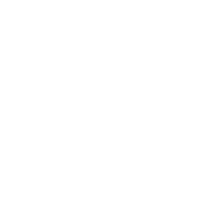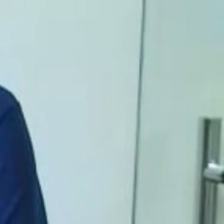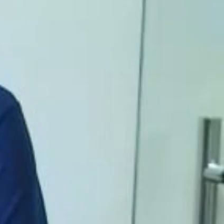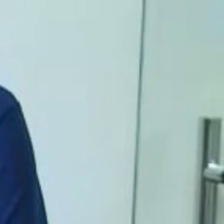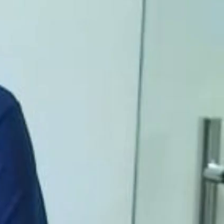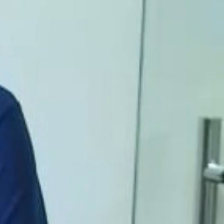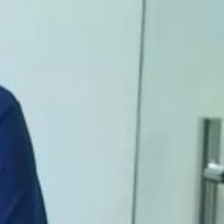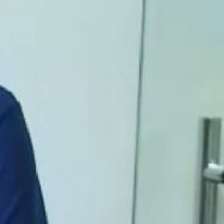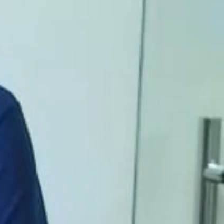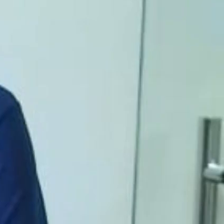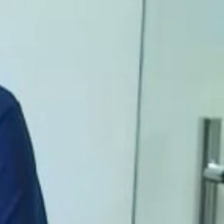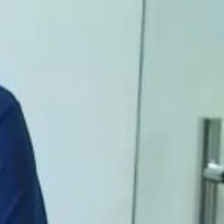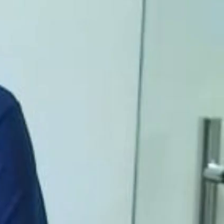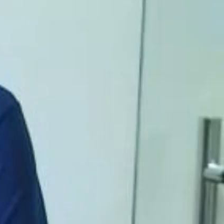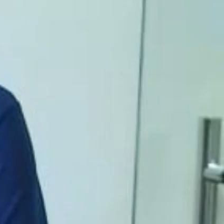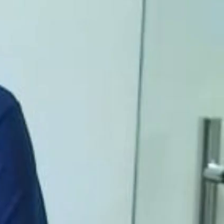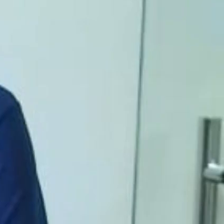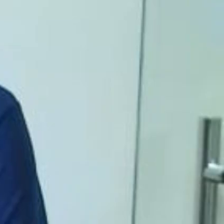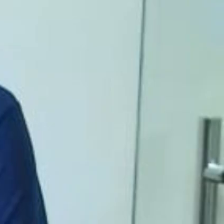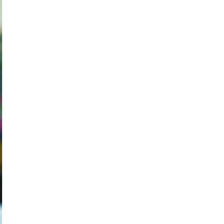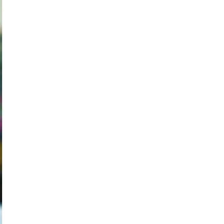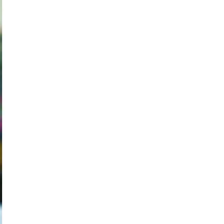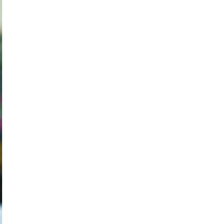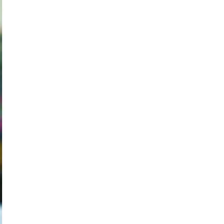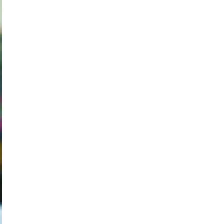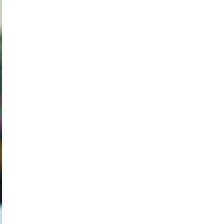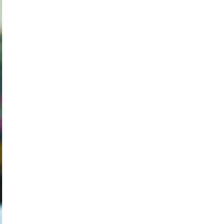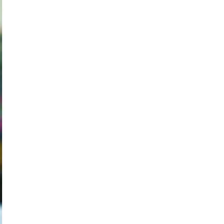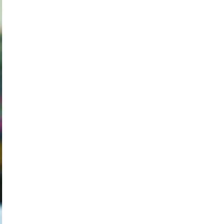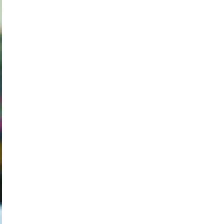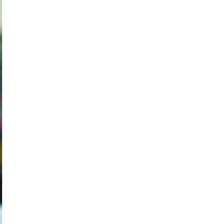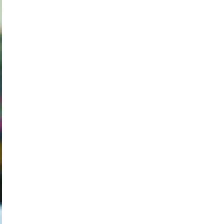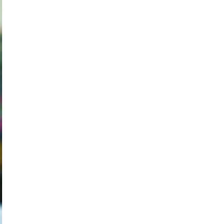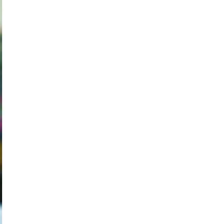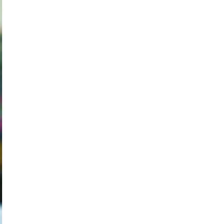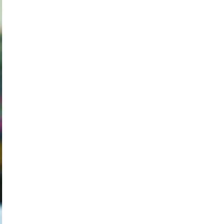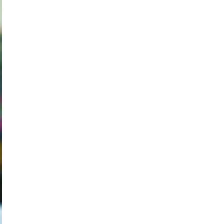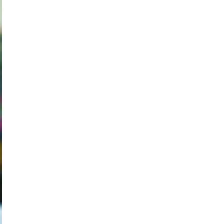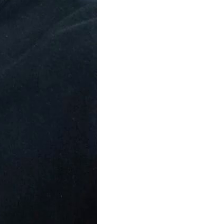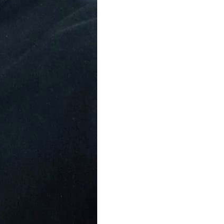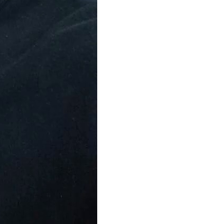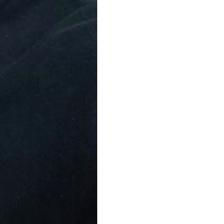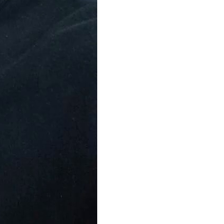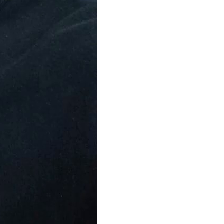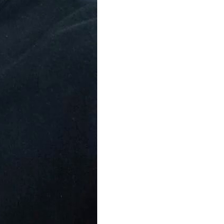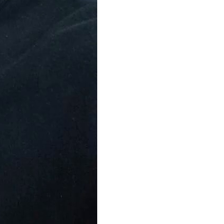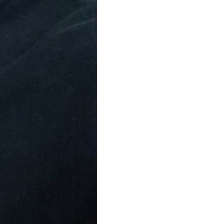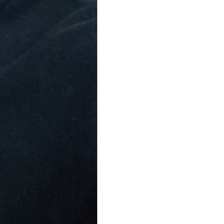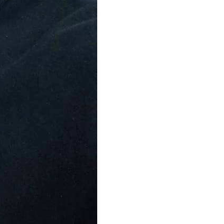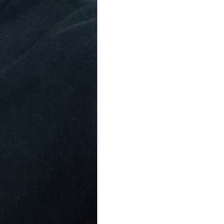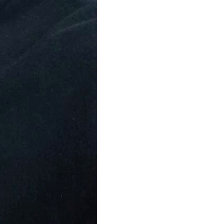Maria, Ave Maria, Ave